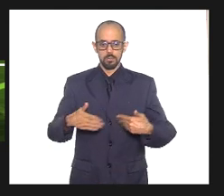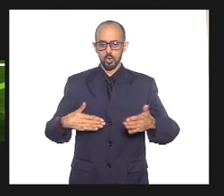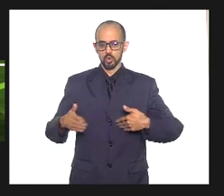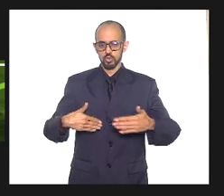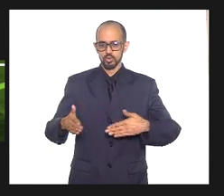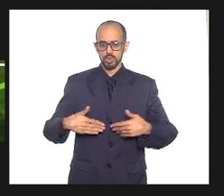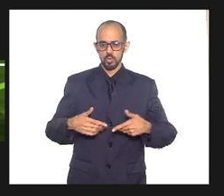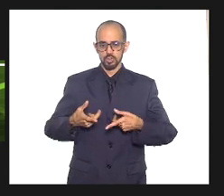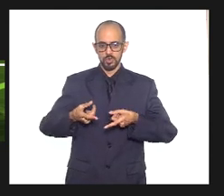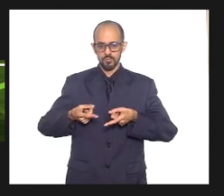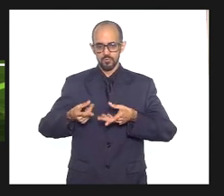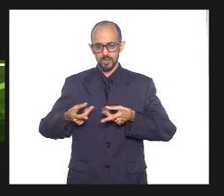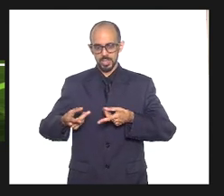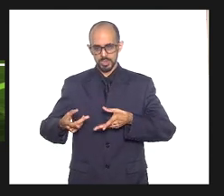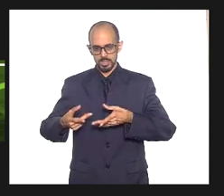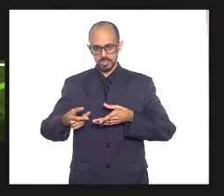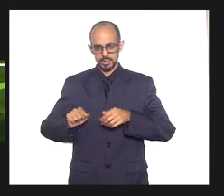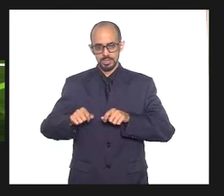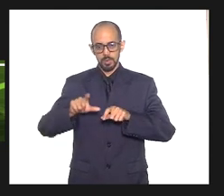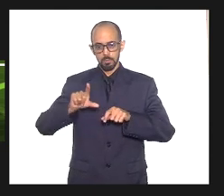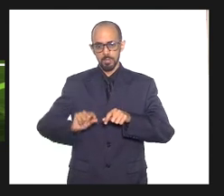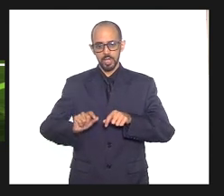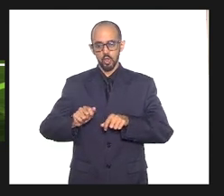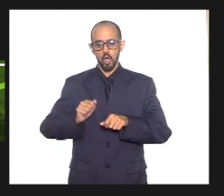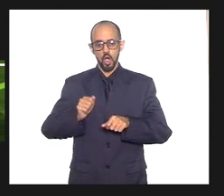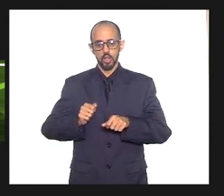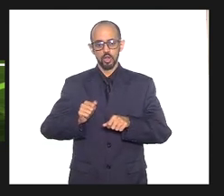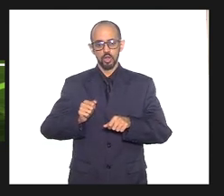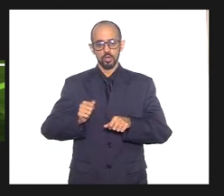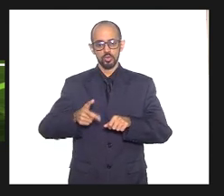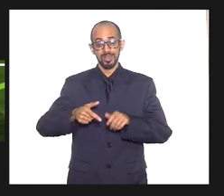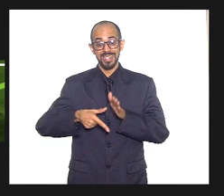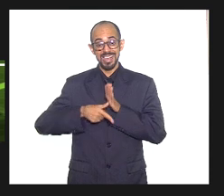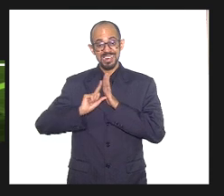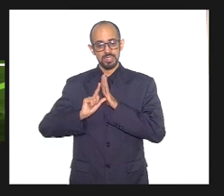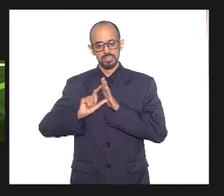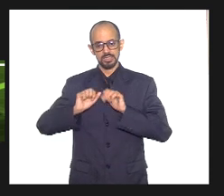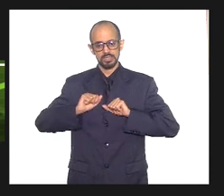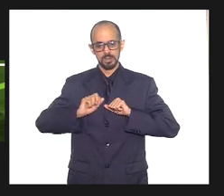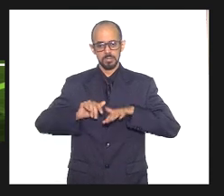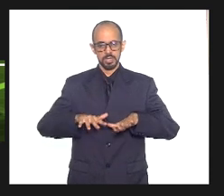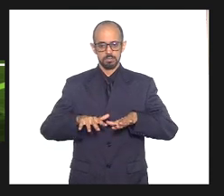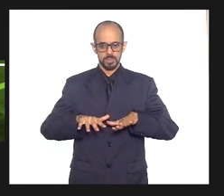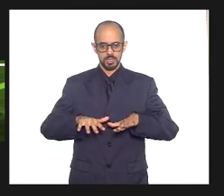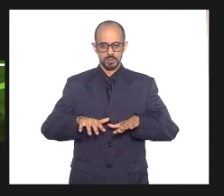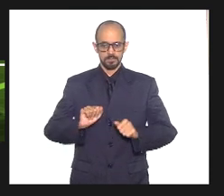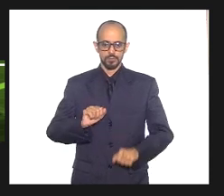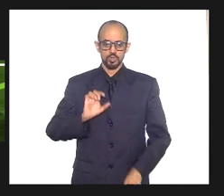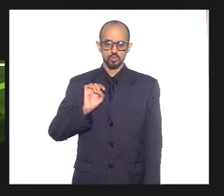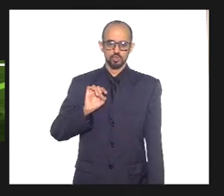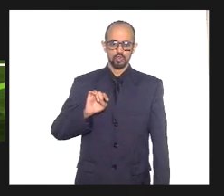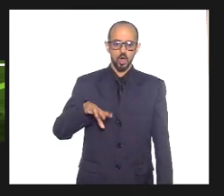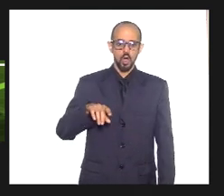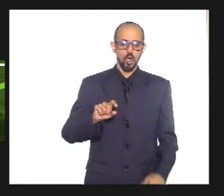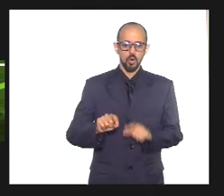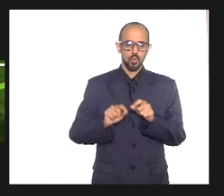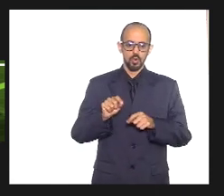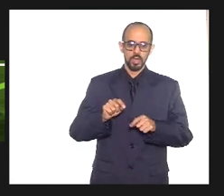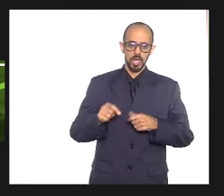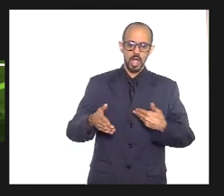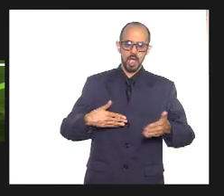e vendas estão menores do que antes da pandemia. Então, a exceção aqui da